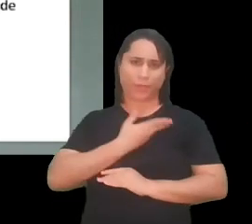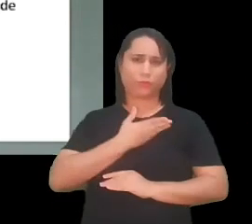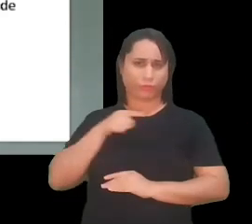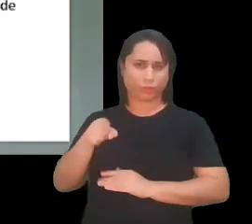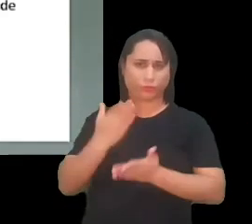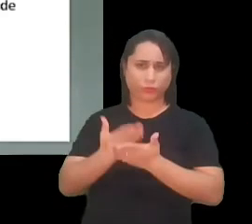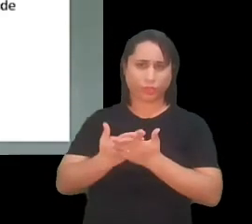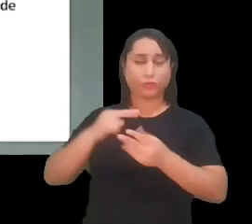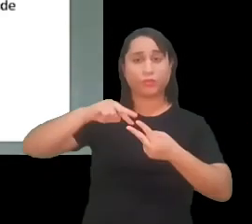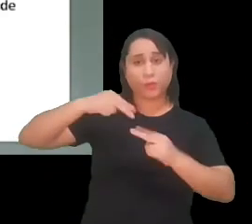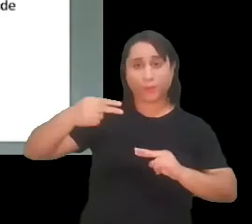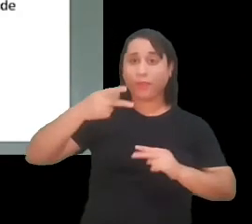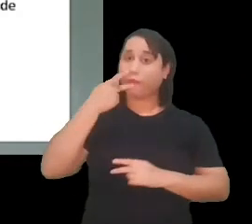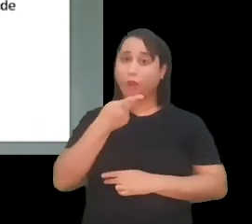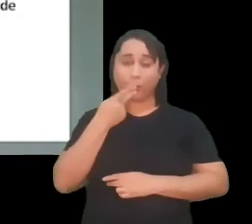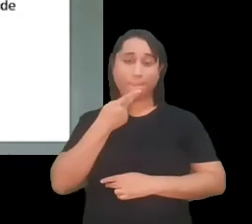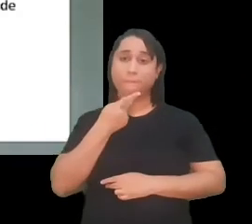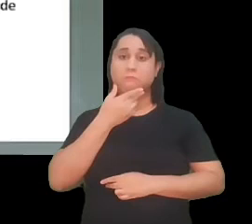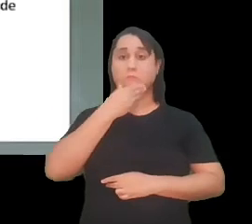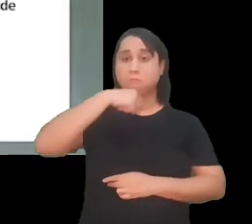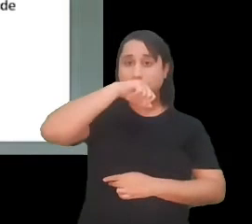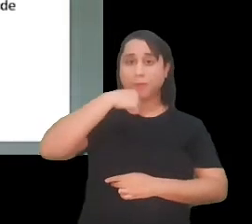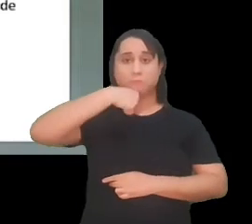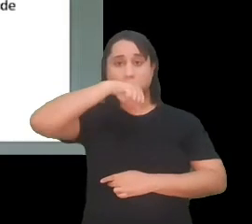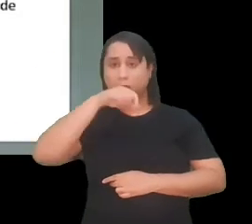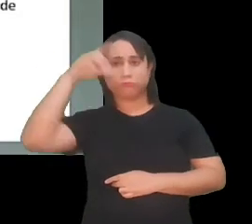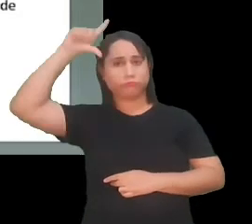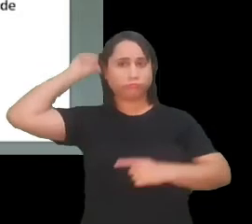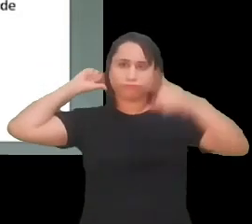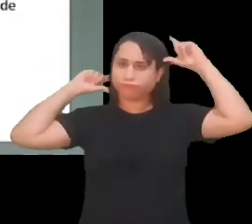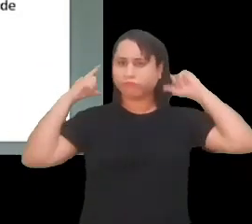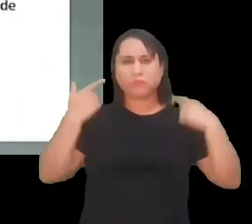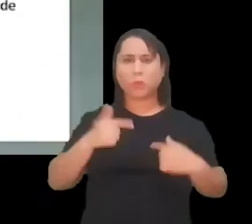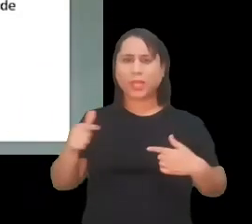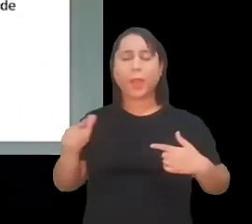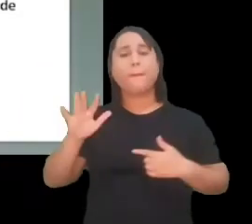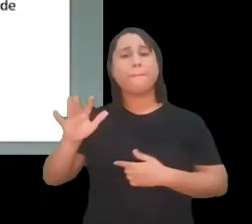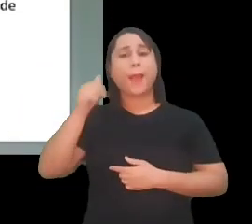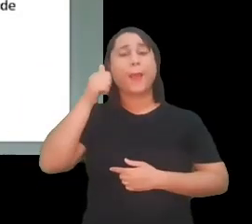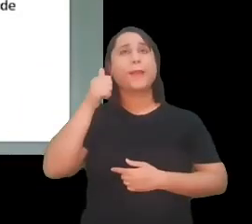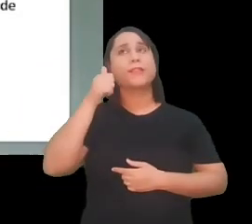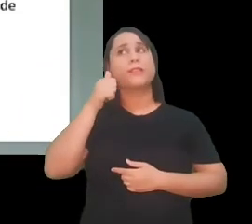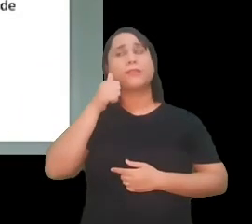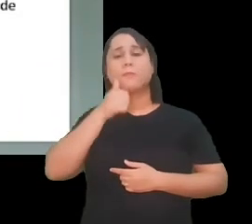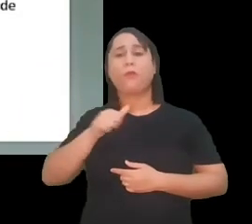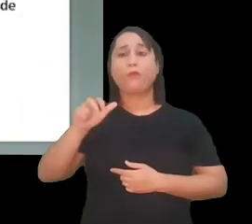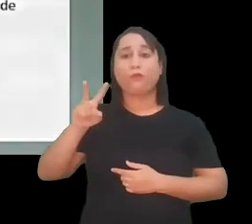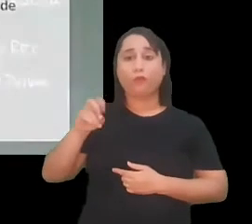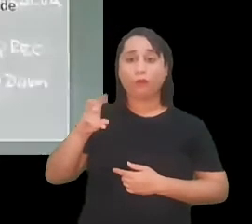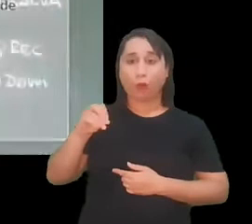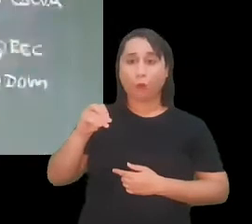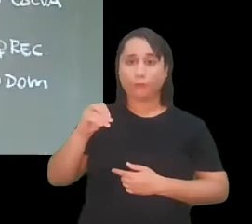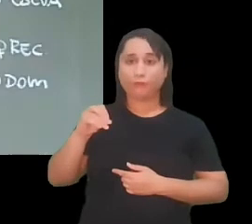não fossem calvos, sua avó materna era. Vamos construir aí a genealogia da família do